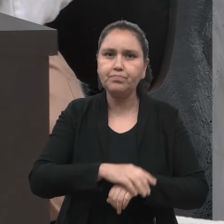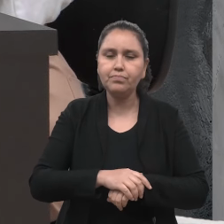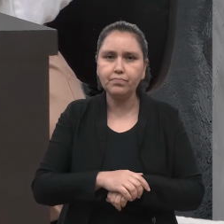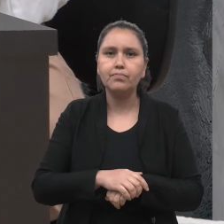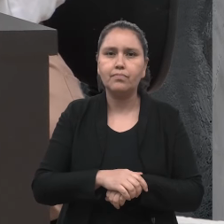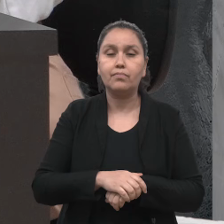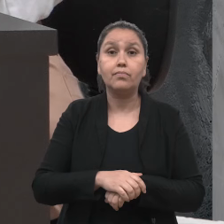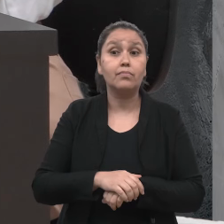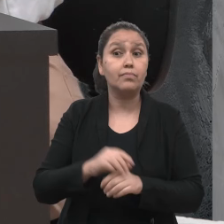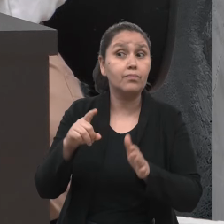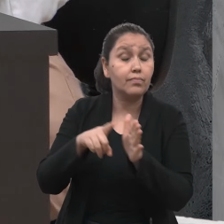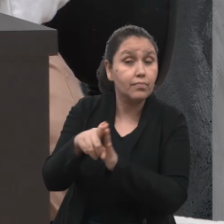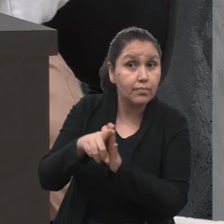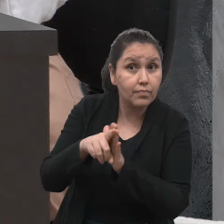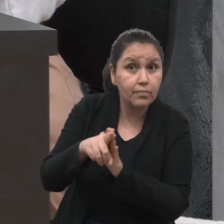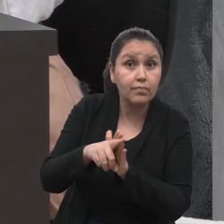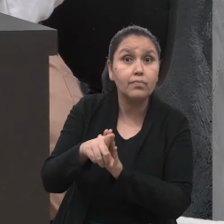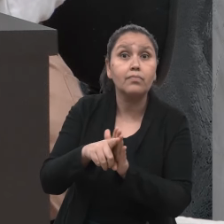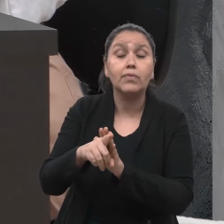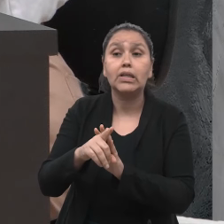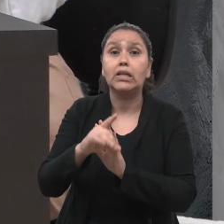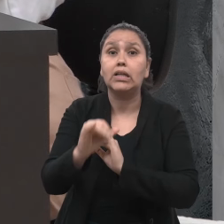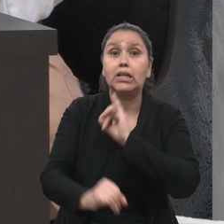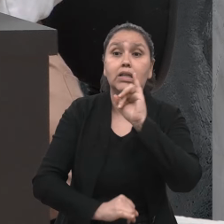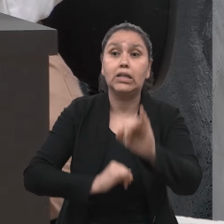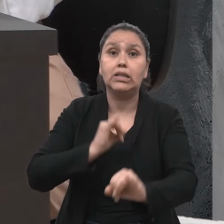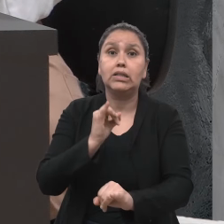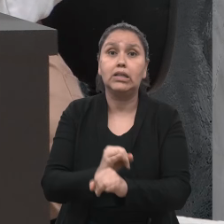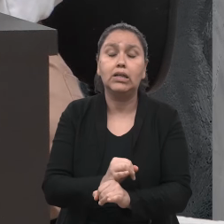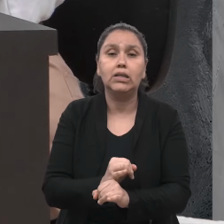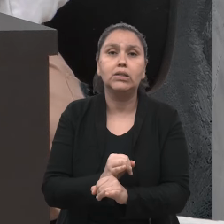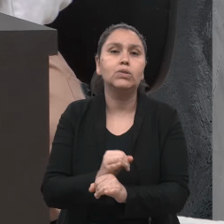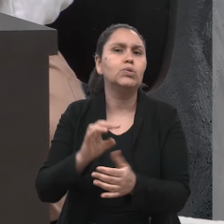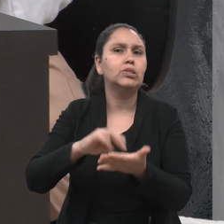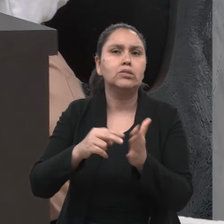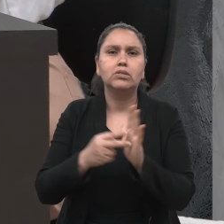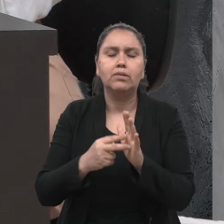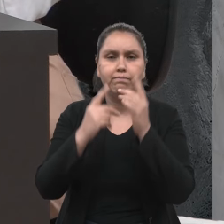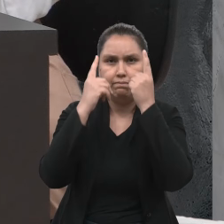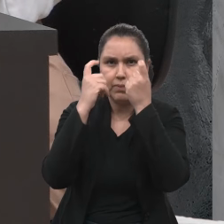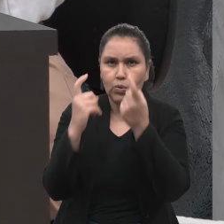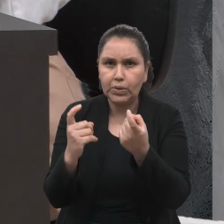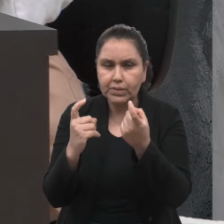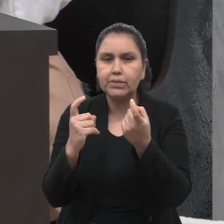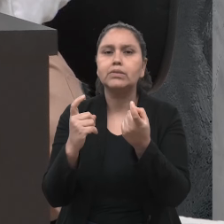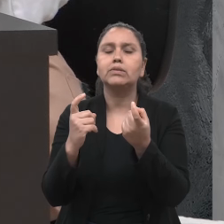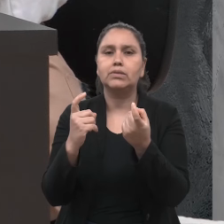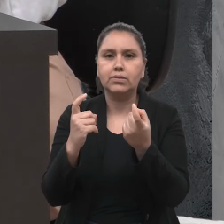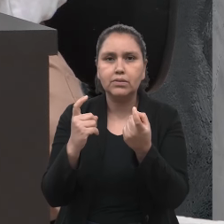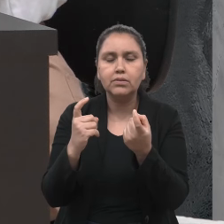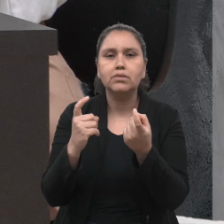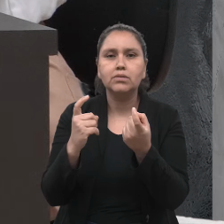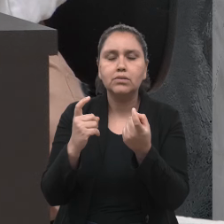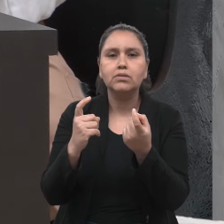as mulheres, elas buscam, até pesquisam, hoje está muito fácil pesquisar na internet, poxa, o que é a violência e tal.